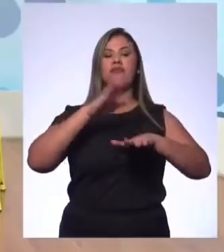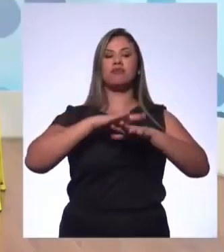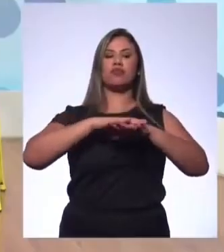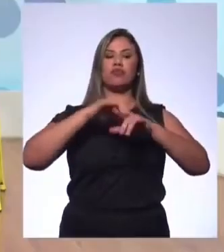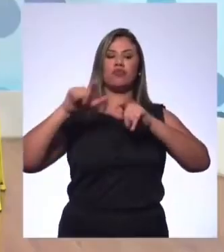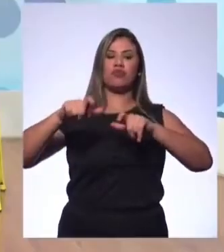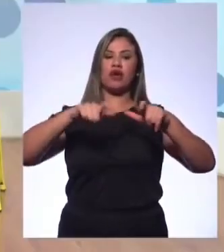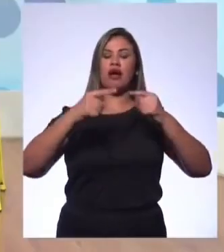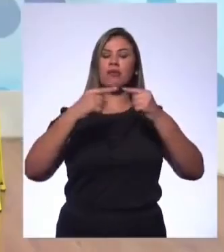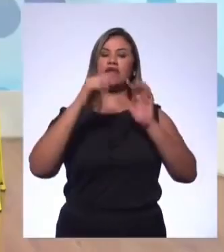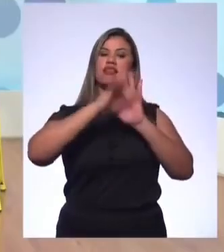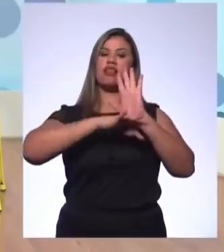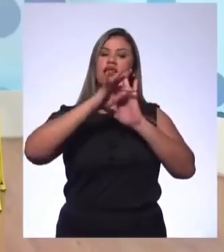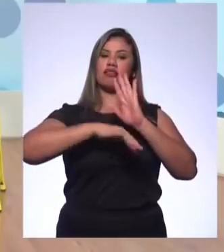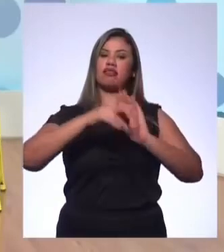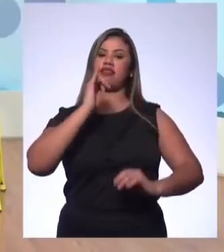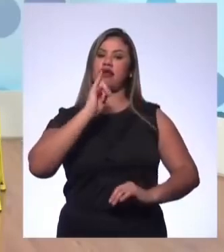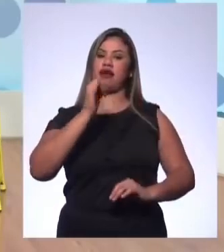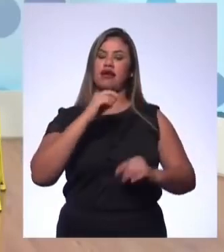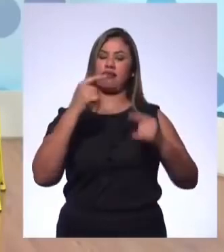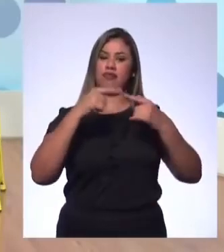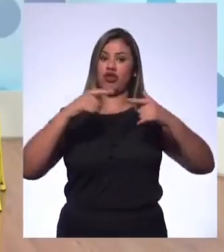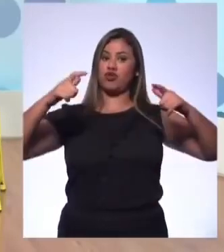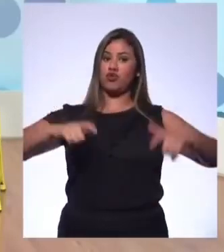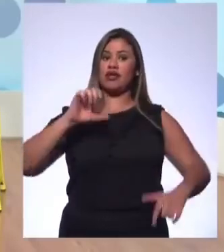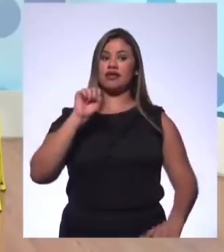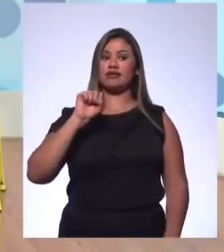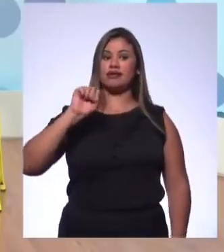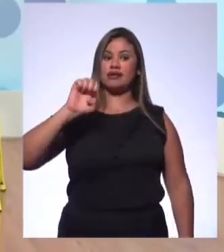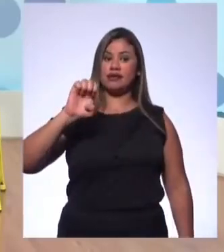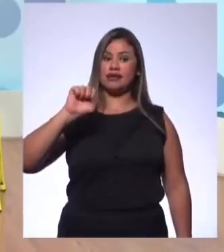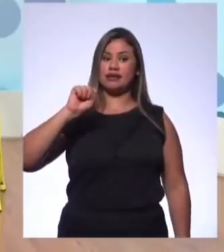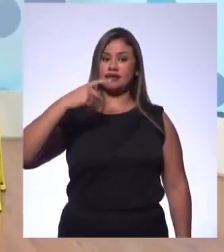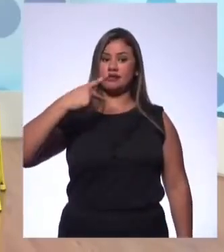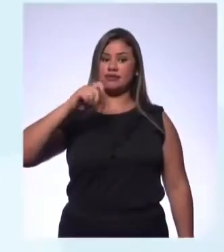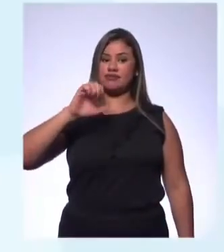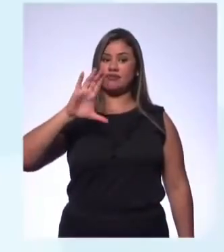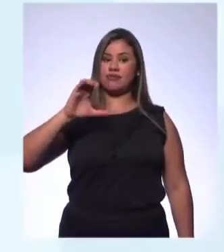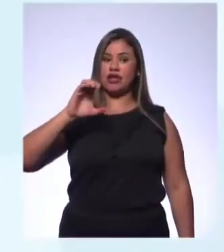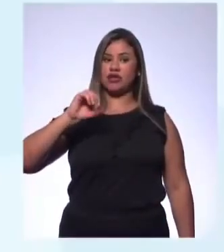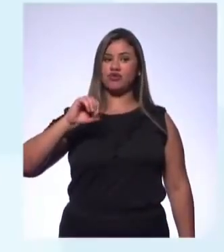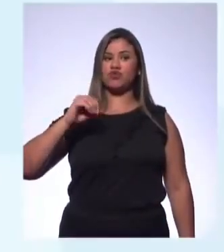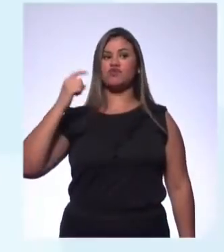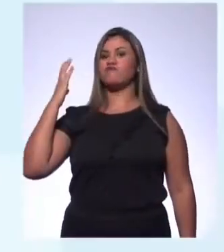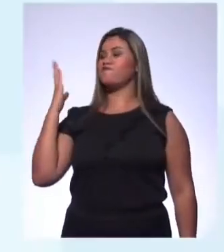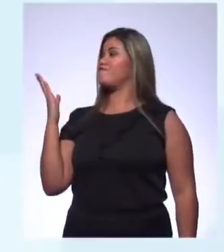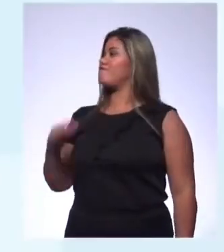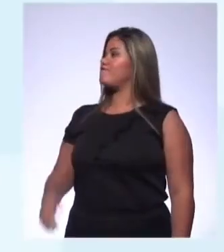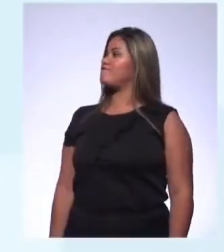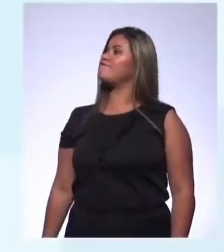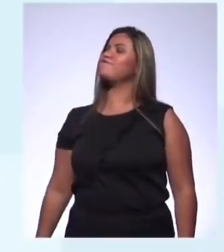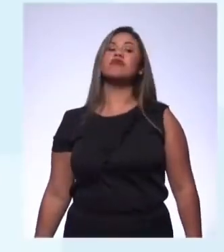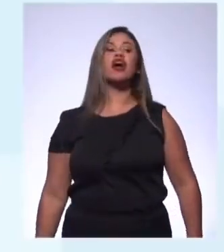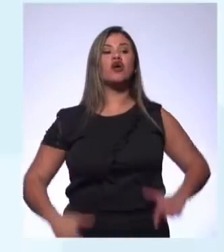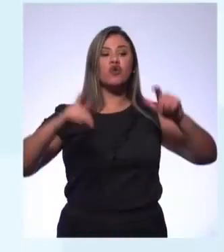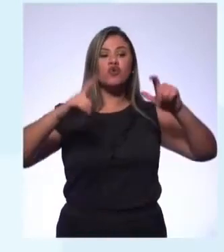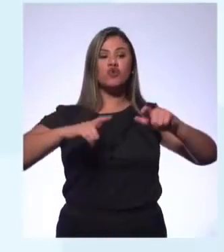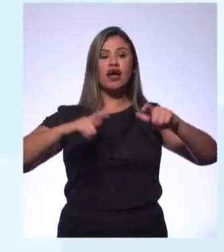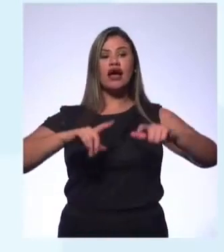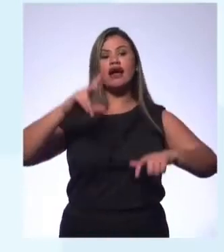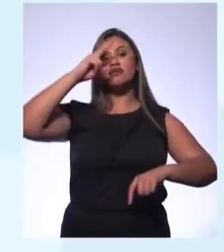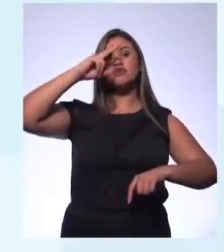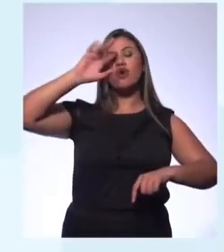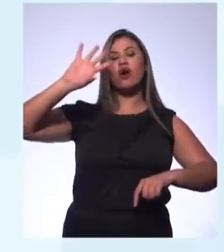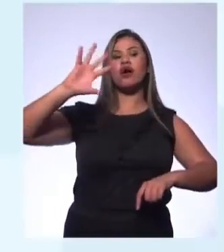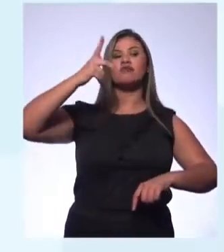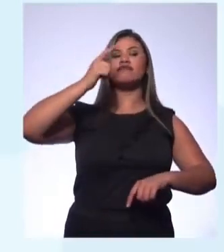no texto narrativo a gente chama de espaço. Esse espaço, na tela, a gente é o local onde a história acontece. Na tela você consegue ver